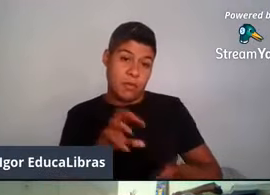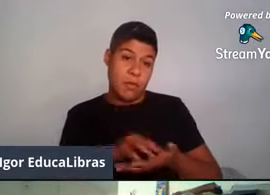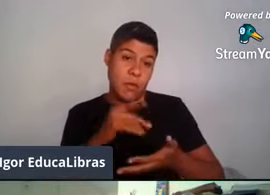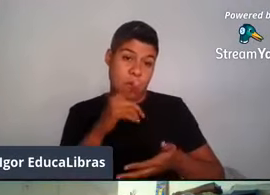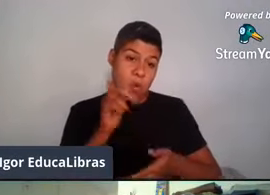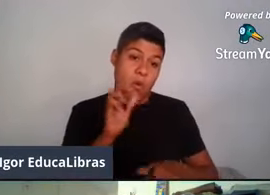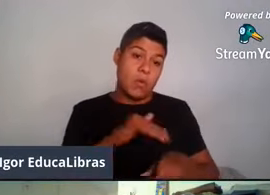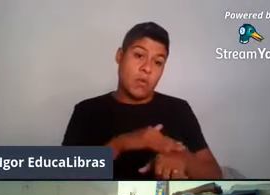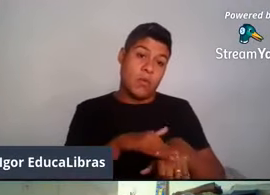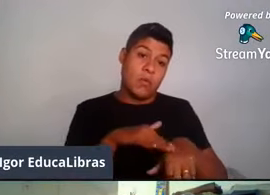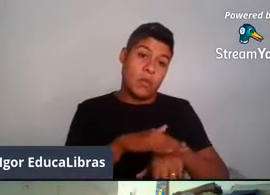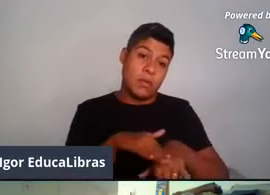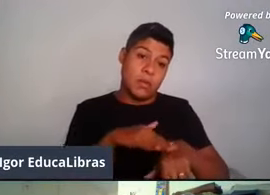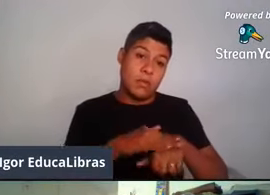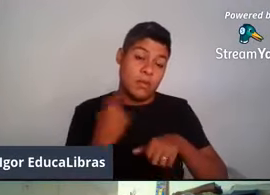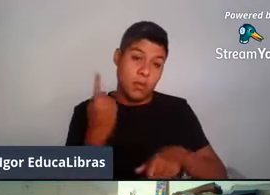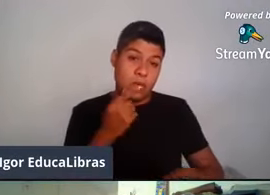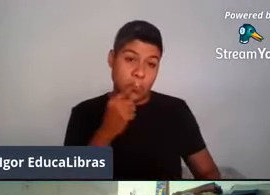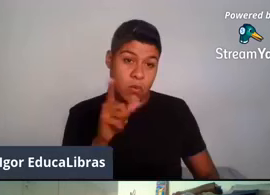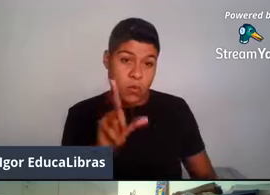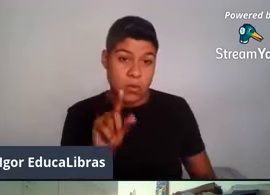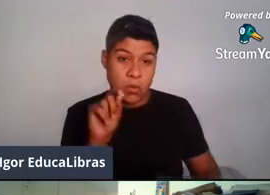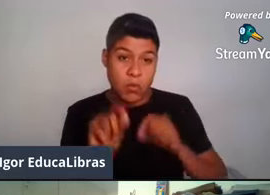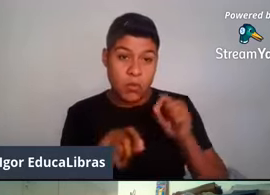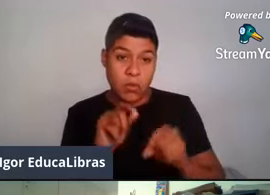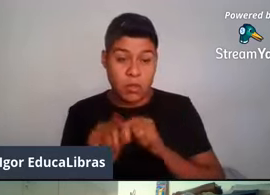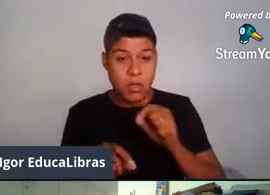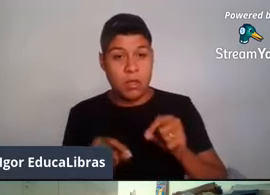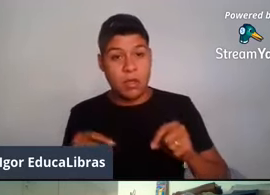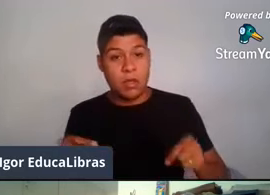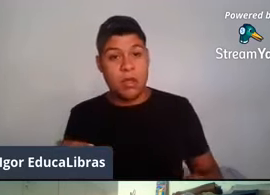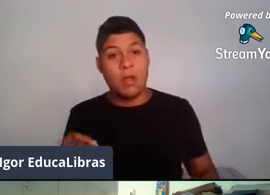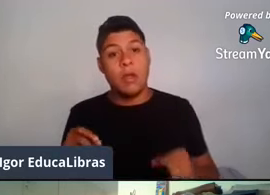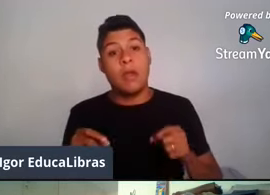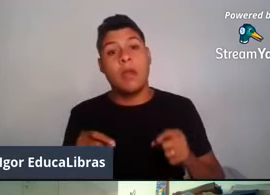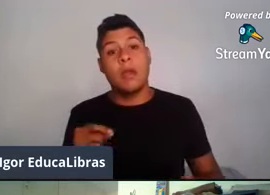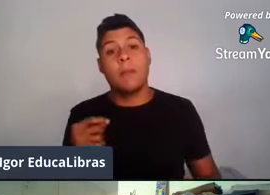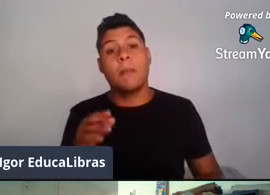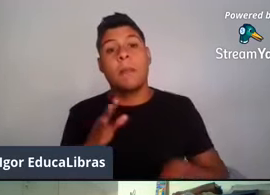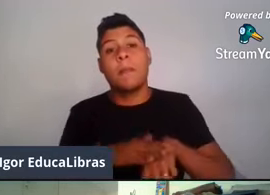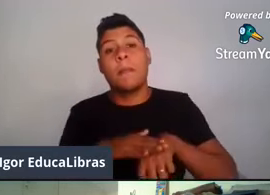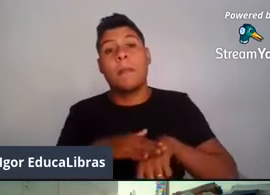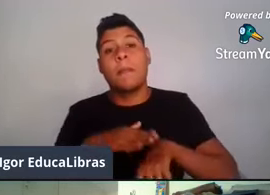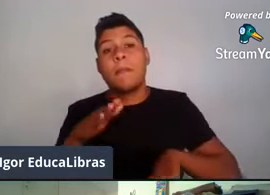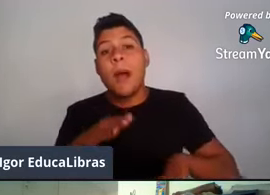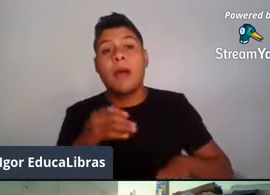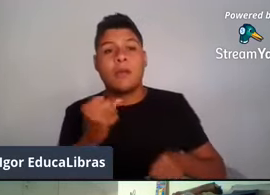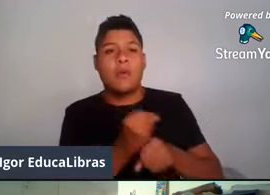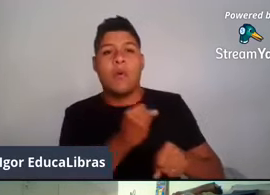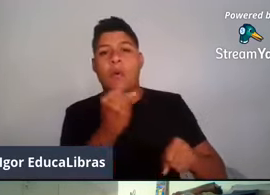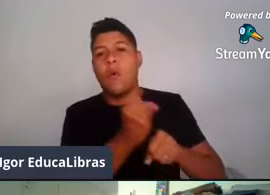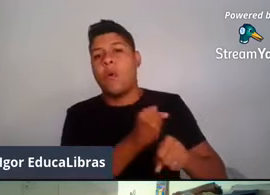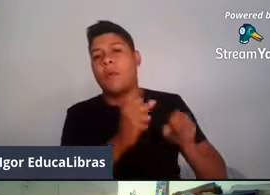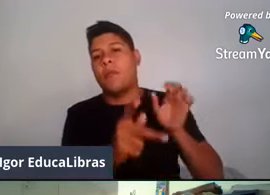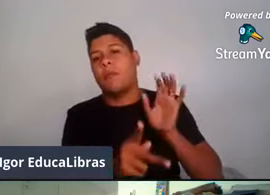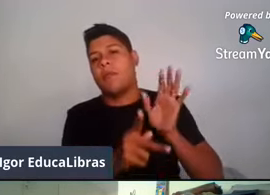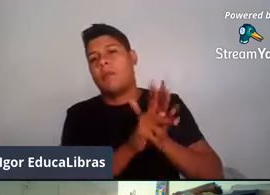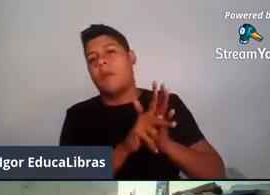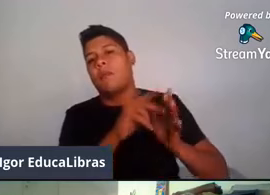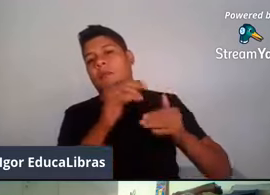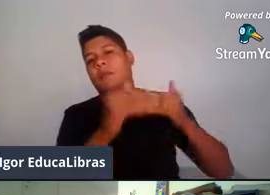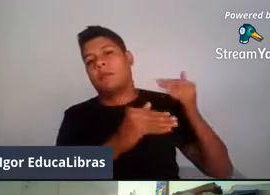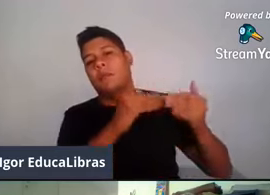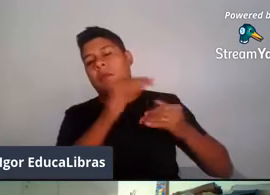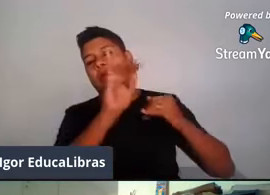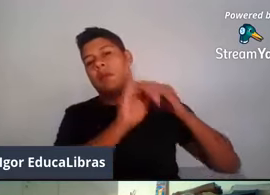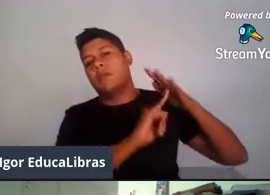dizendo, a gente conquistou, teve mais um gol aqui, eu falei assim, mais uma obra da nossa diplomacia